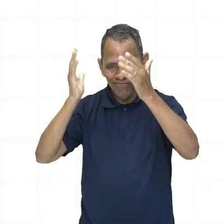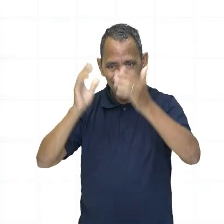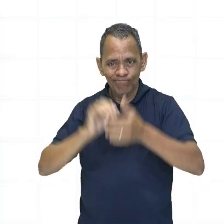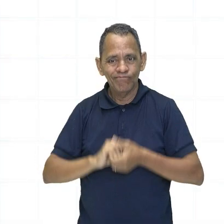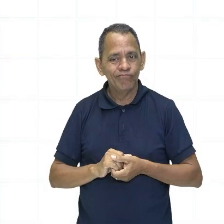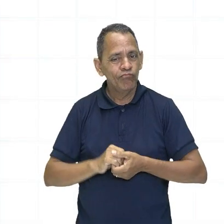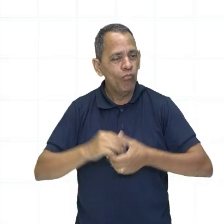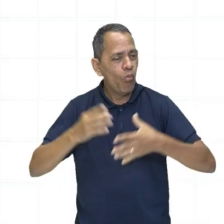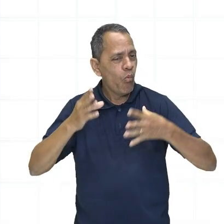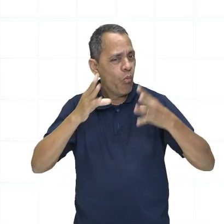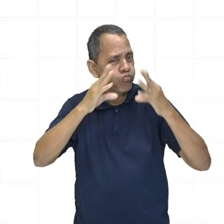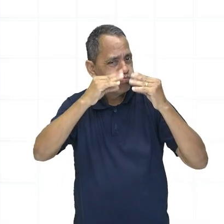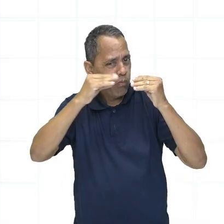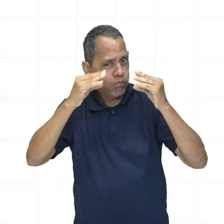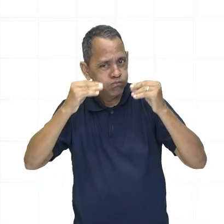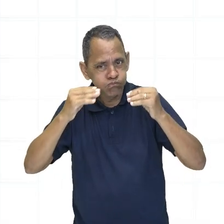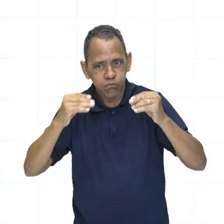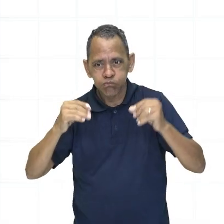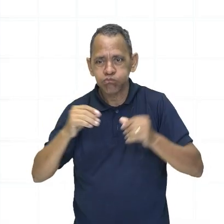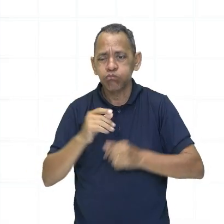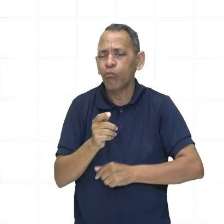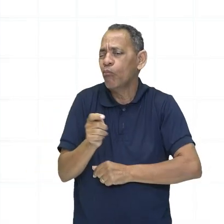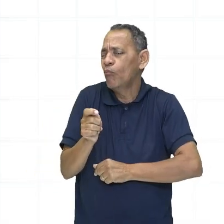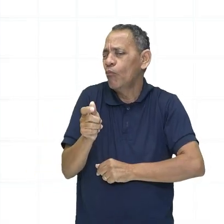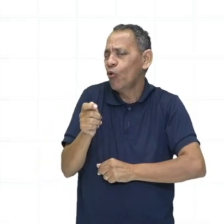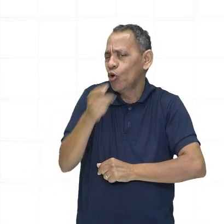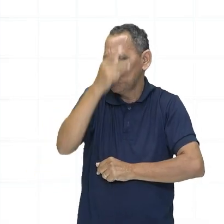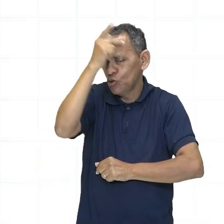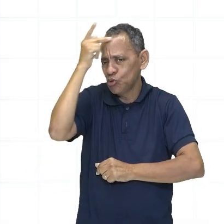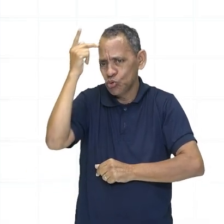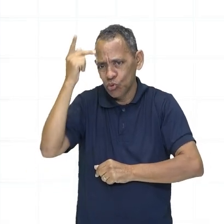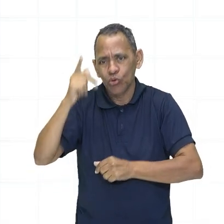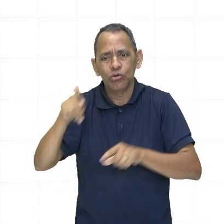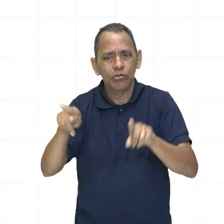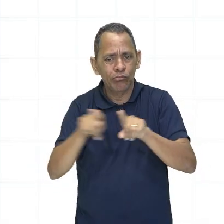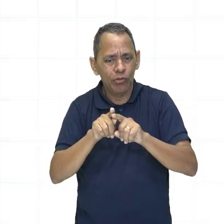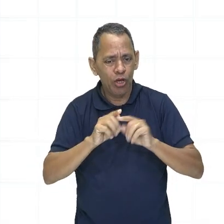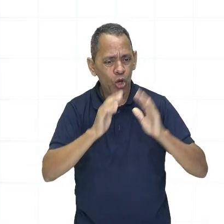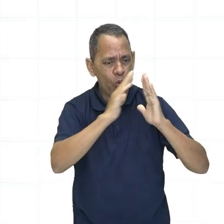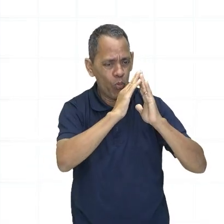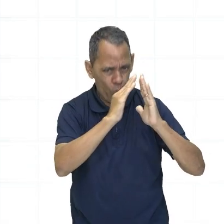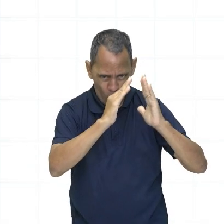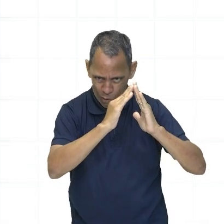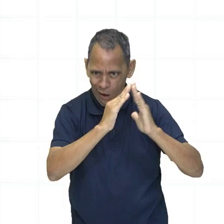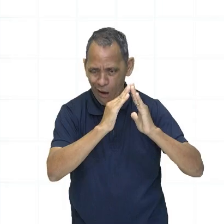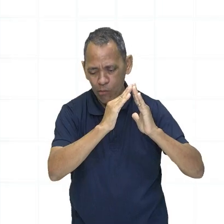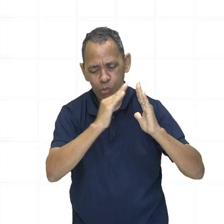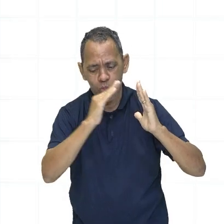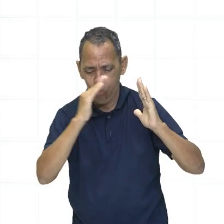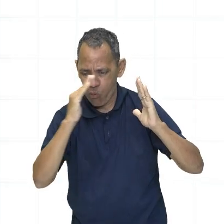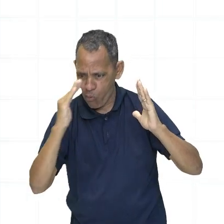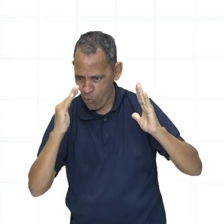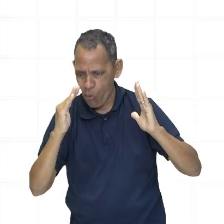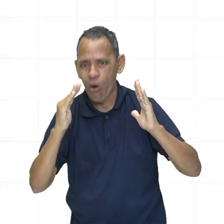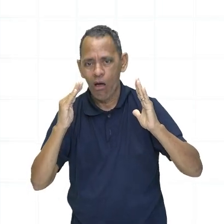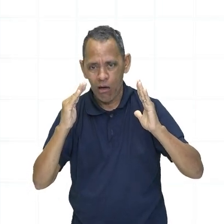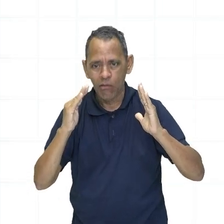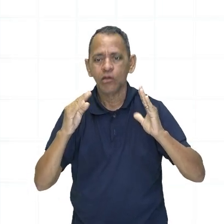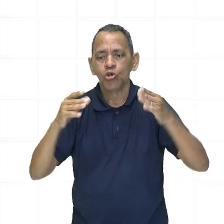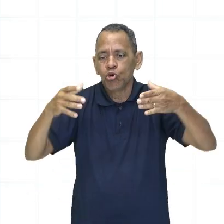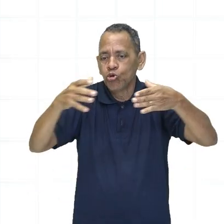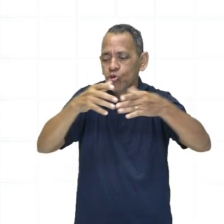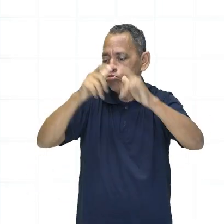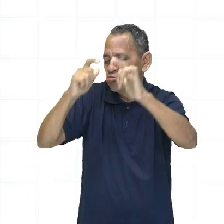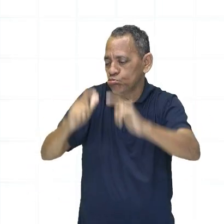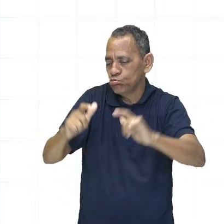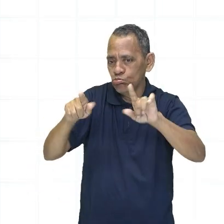suntuosos eram para poucos, como os barões em casarões e depois em clubes locais. Outra